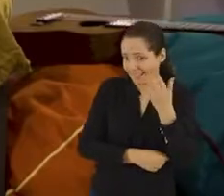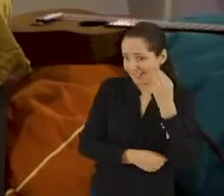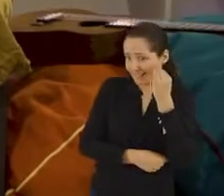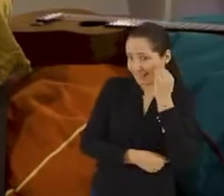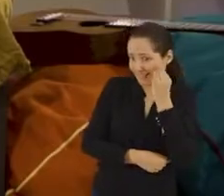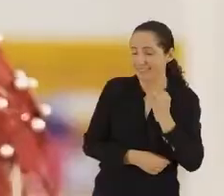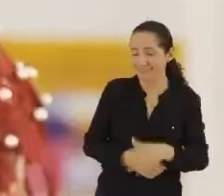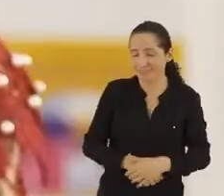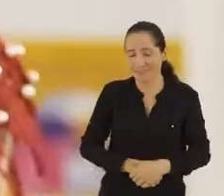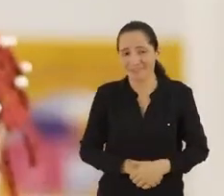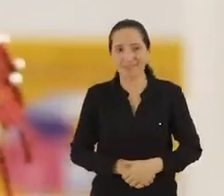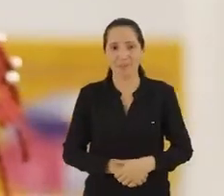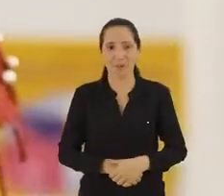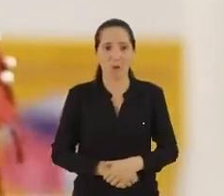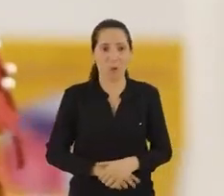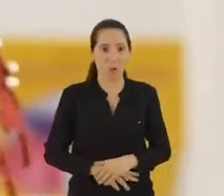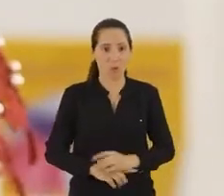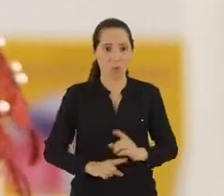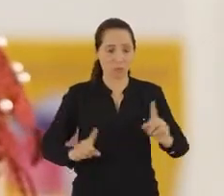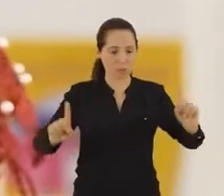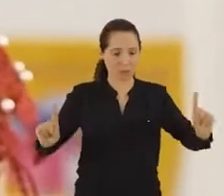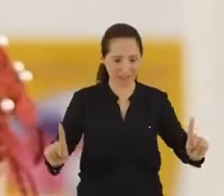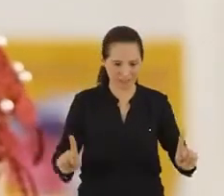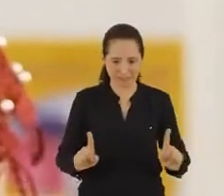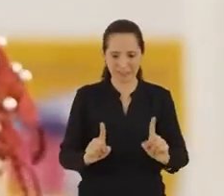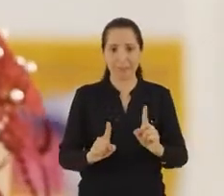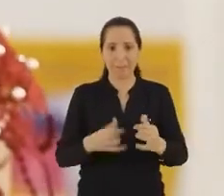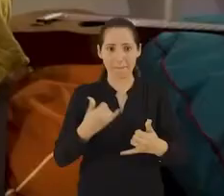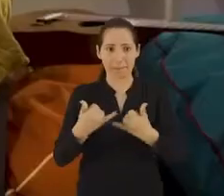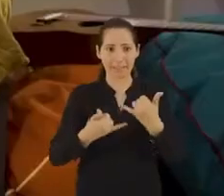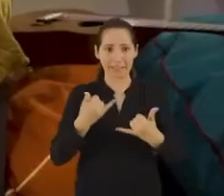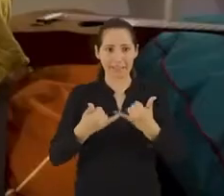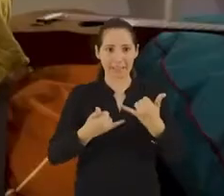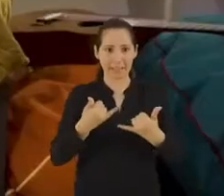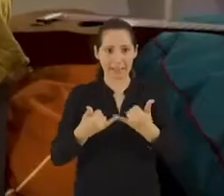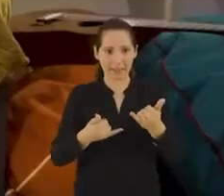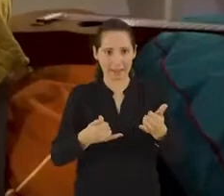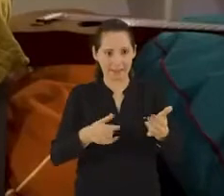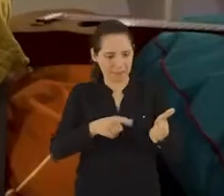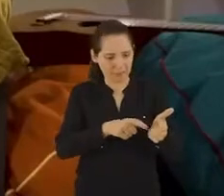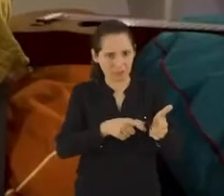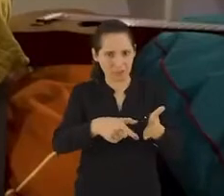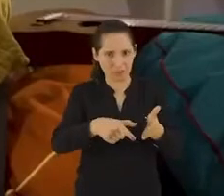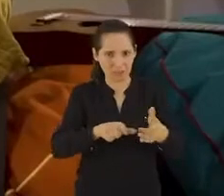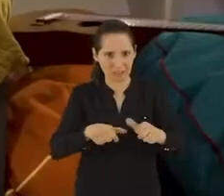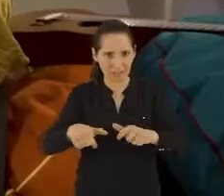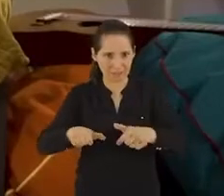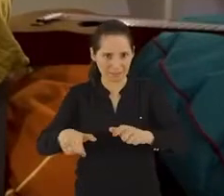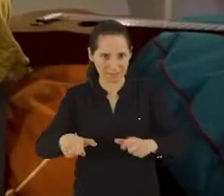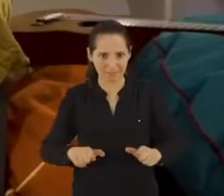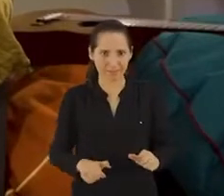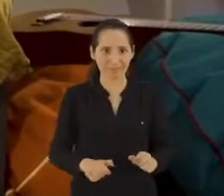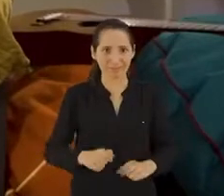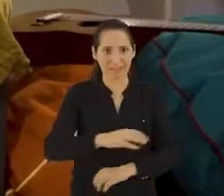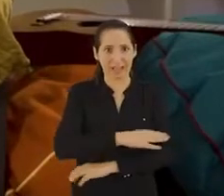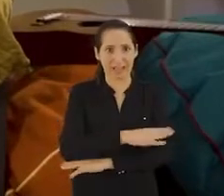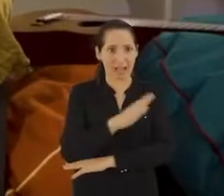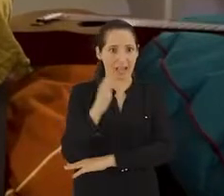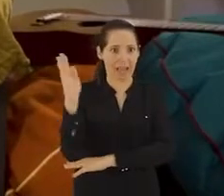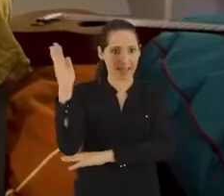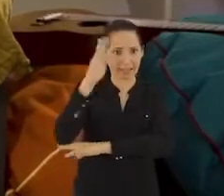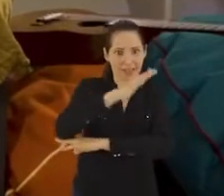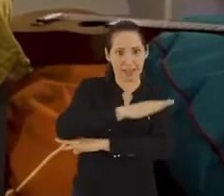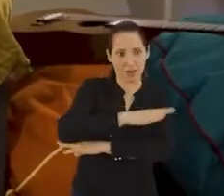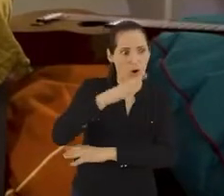E assim, os dois se juntaram para brincar de quebra-cabeça e a tarde passou voando.